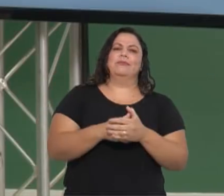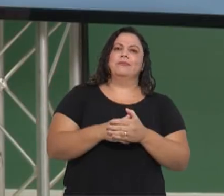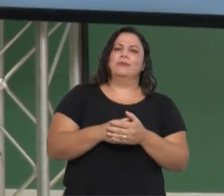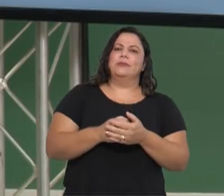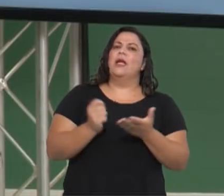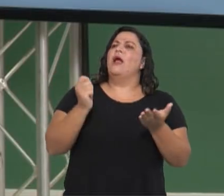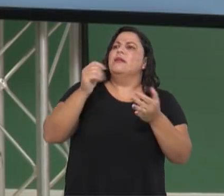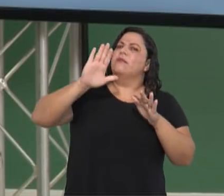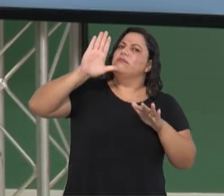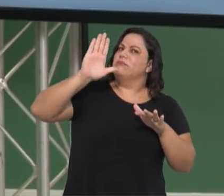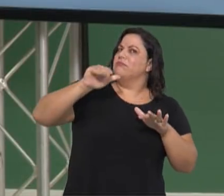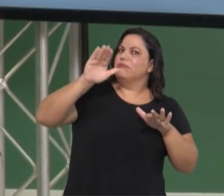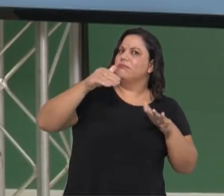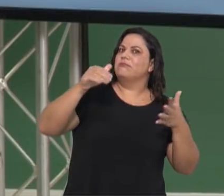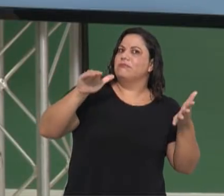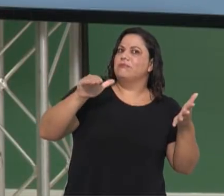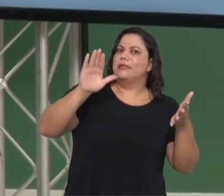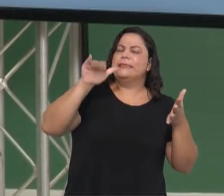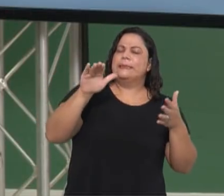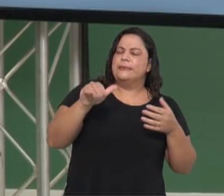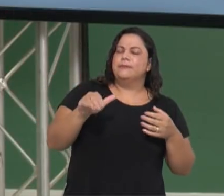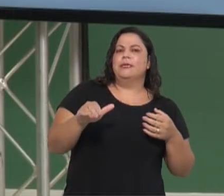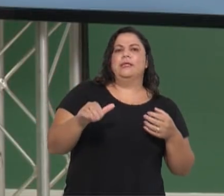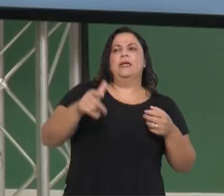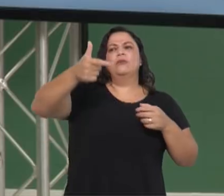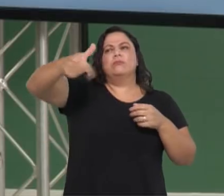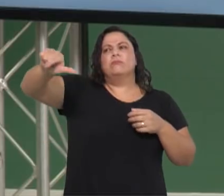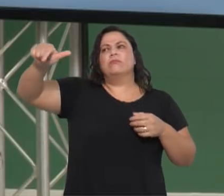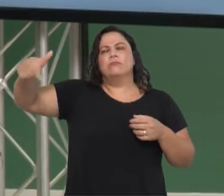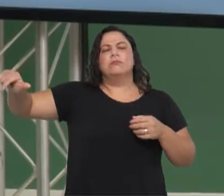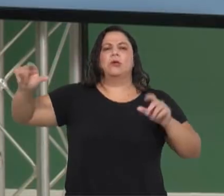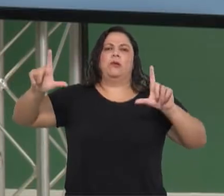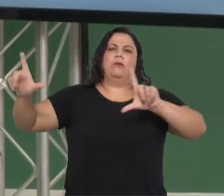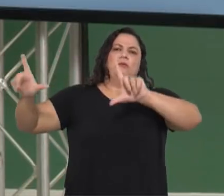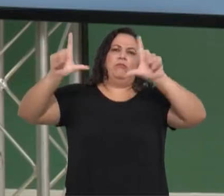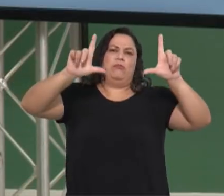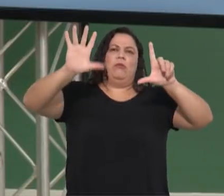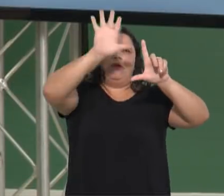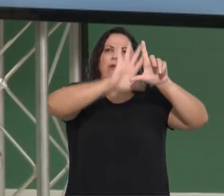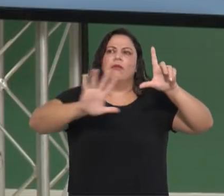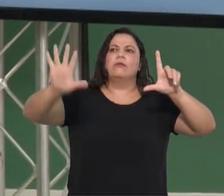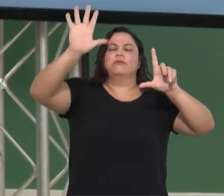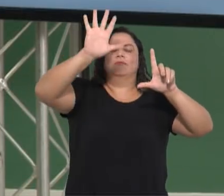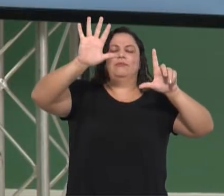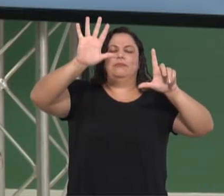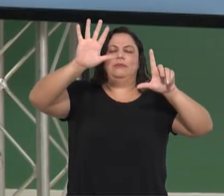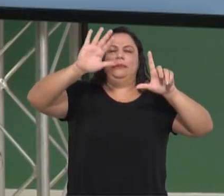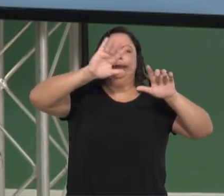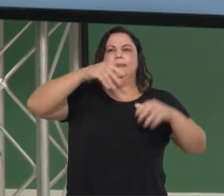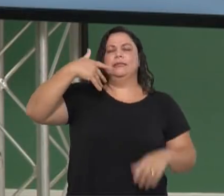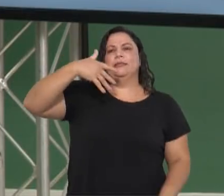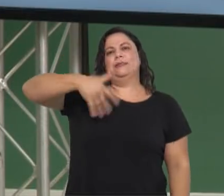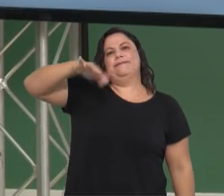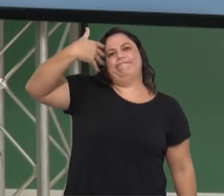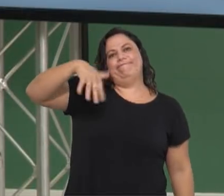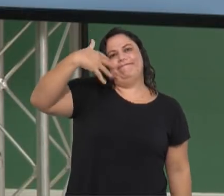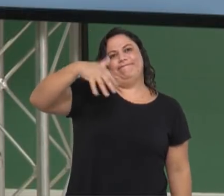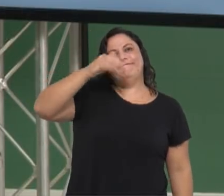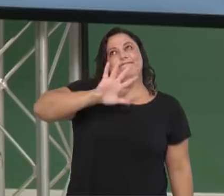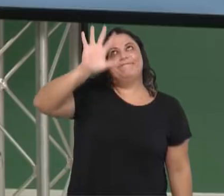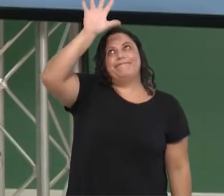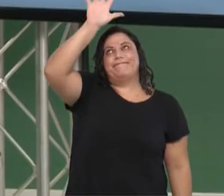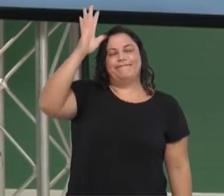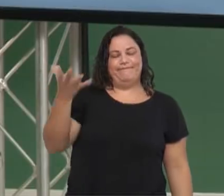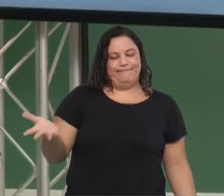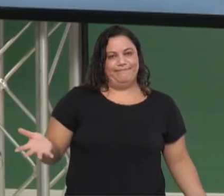menor do que as outras formas tecnológicas que chegam com imagem e, portanto, são mais caras, tá? Então,